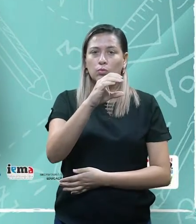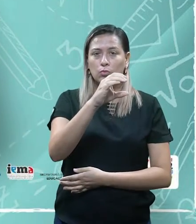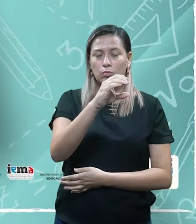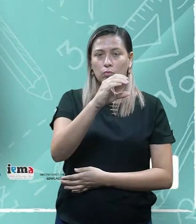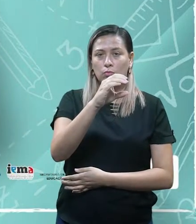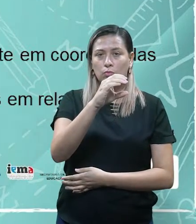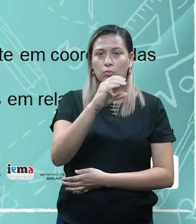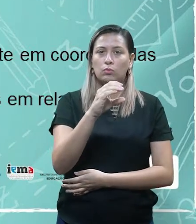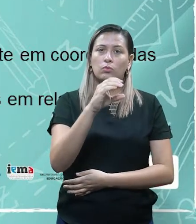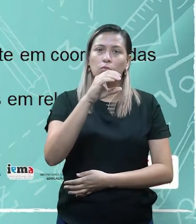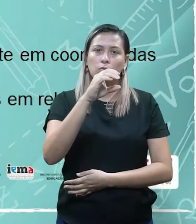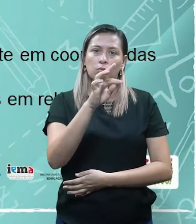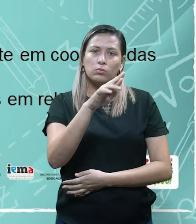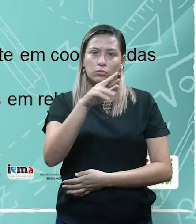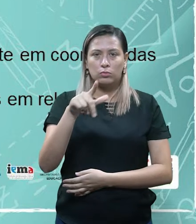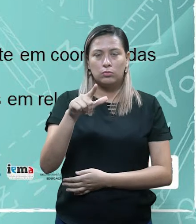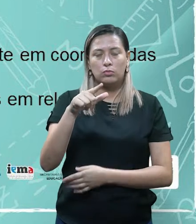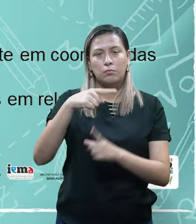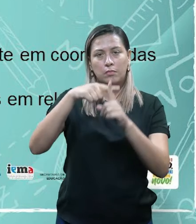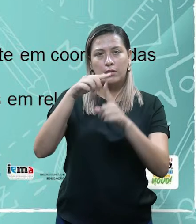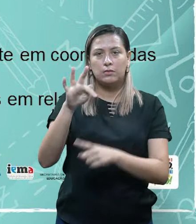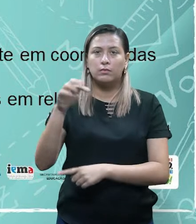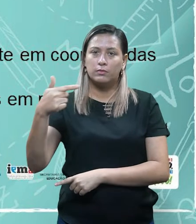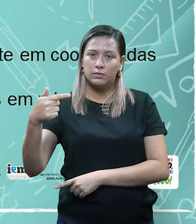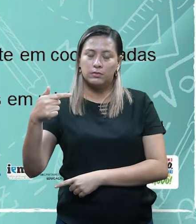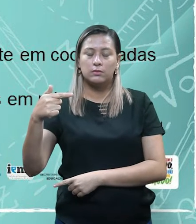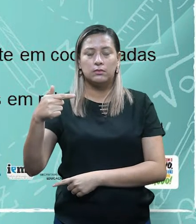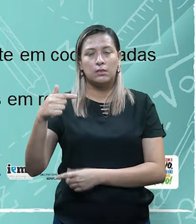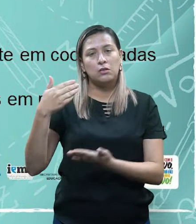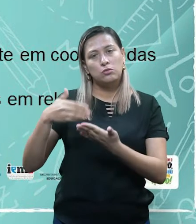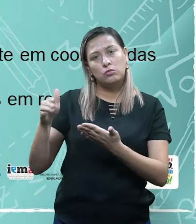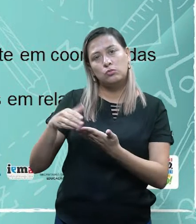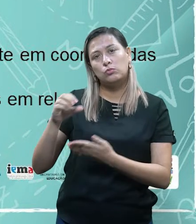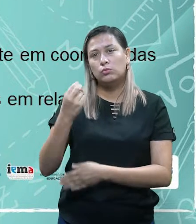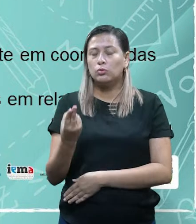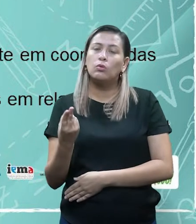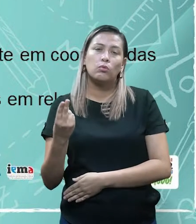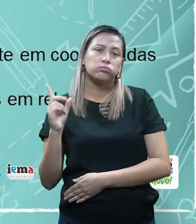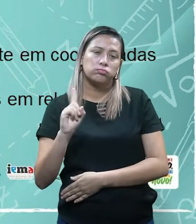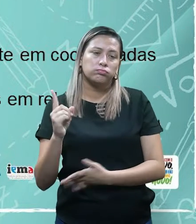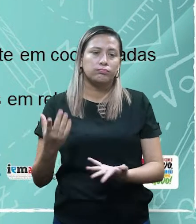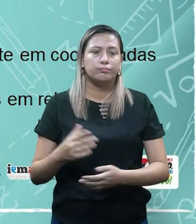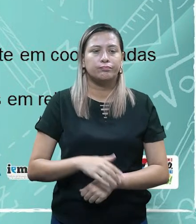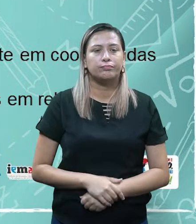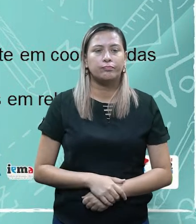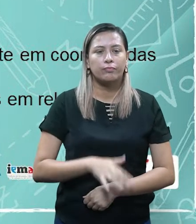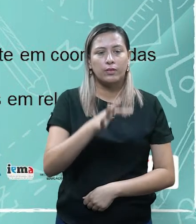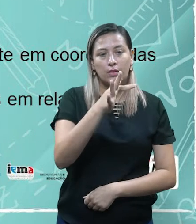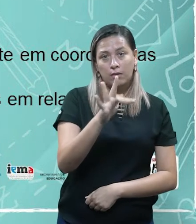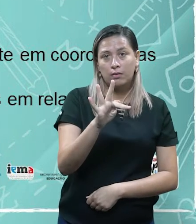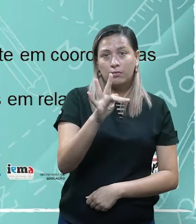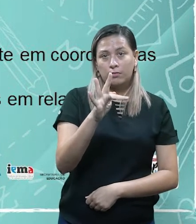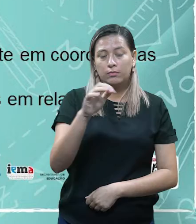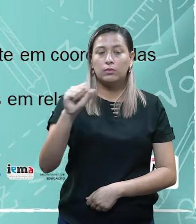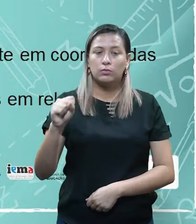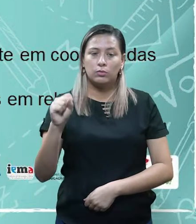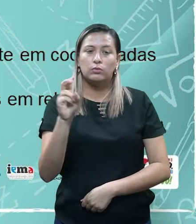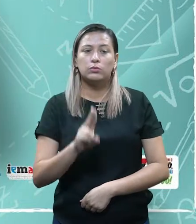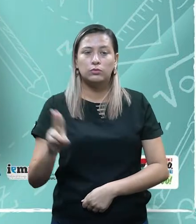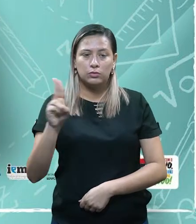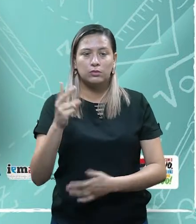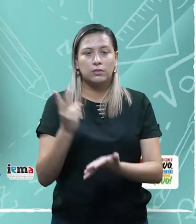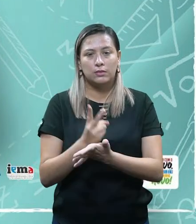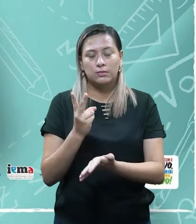não, ou você mantém. O F8 também nós utilizamos bastante, tá? E essa é muito importante, é Ctrl